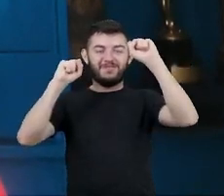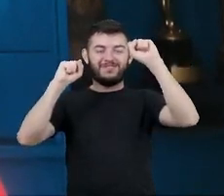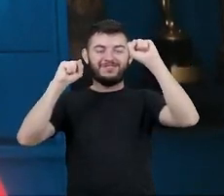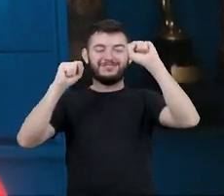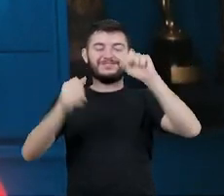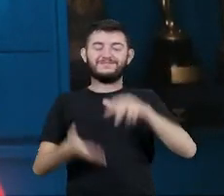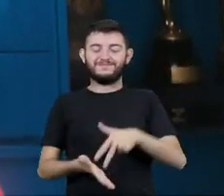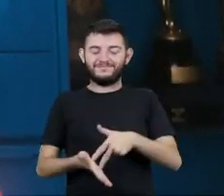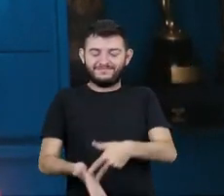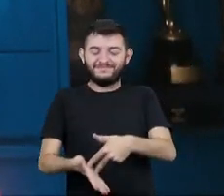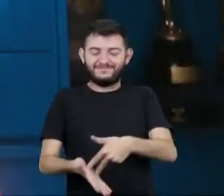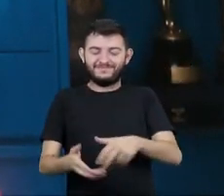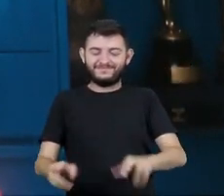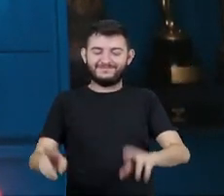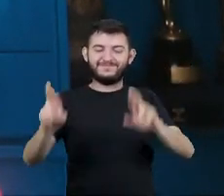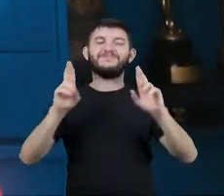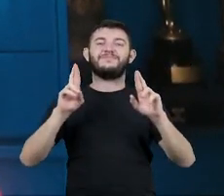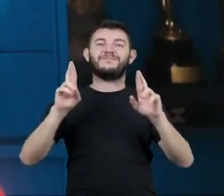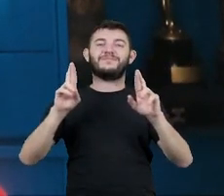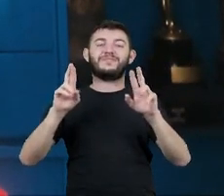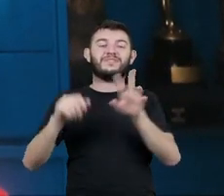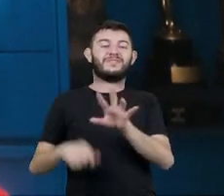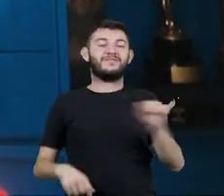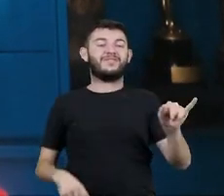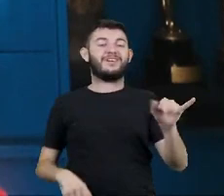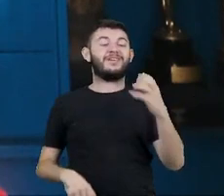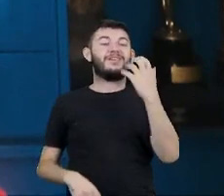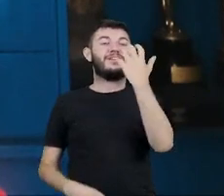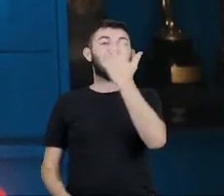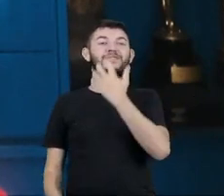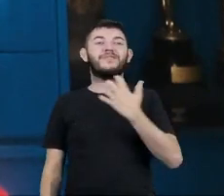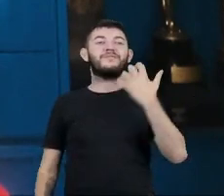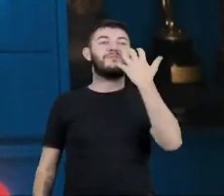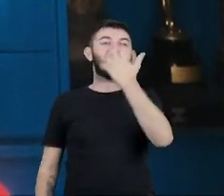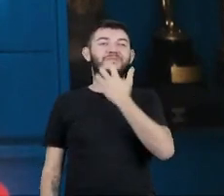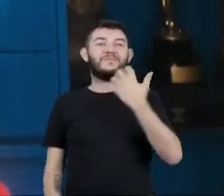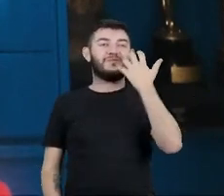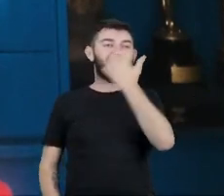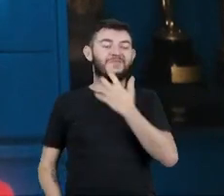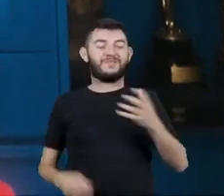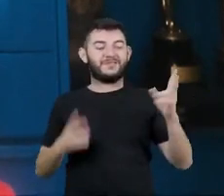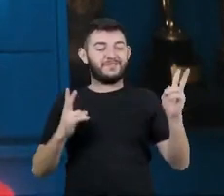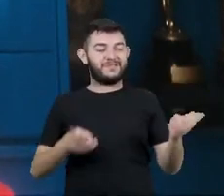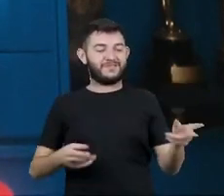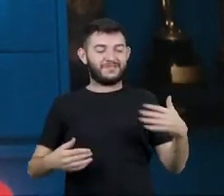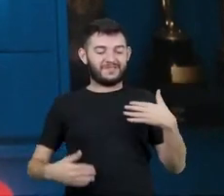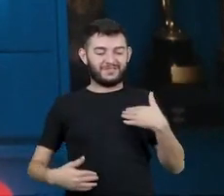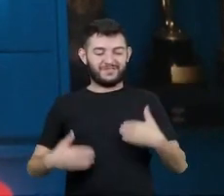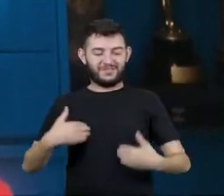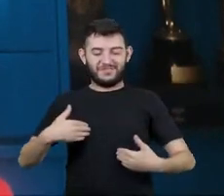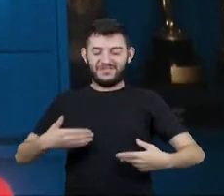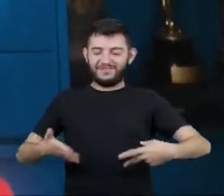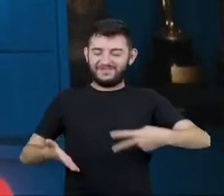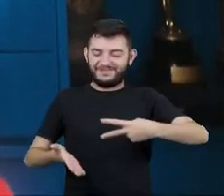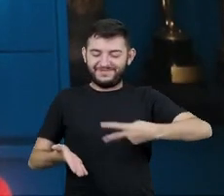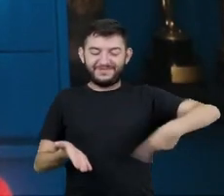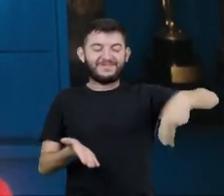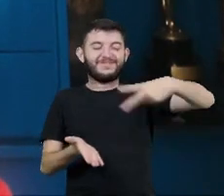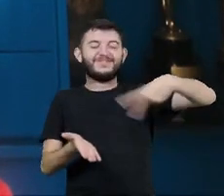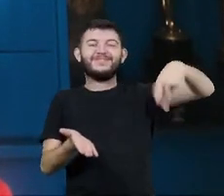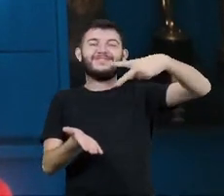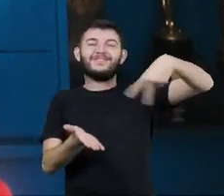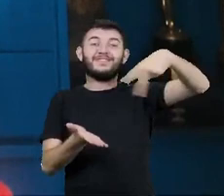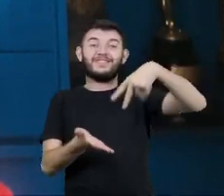Enquanto a canção tocar, enquanto seu corpo dança, enquanto nossas ações